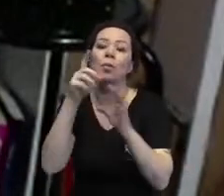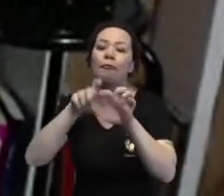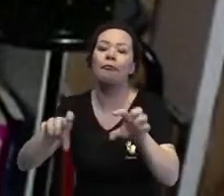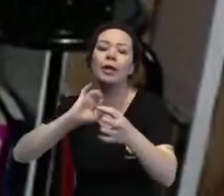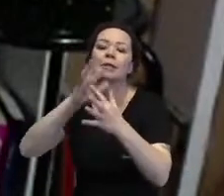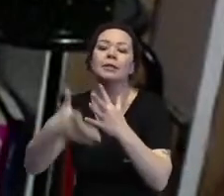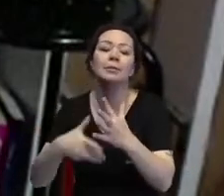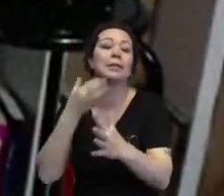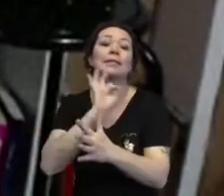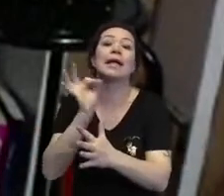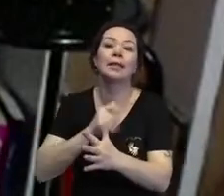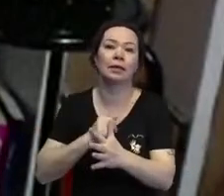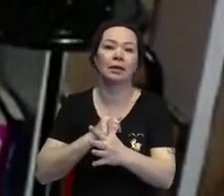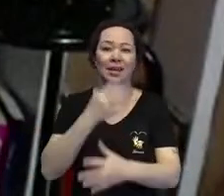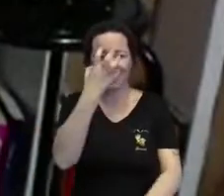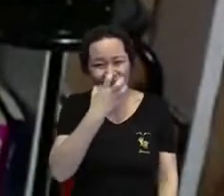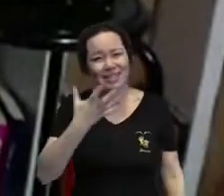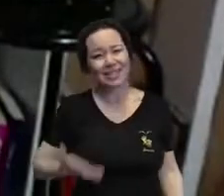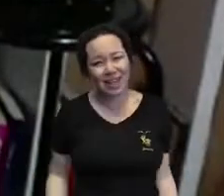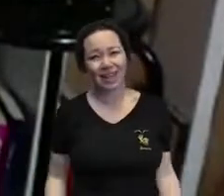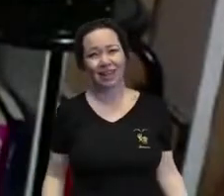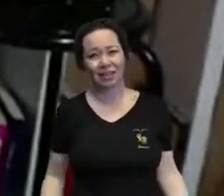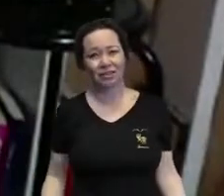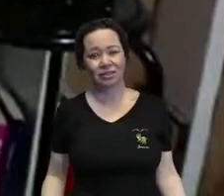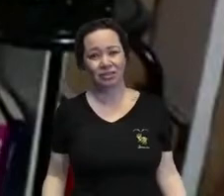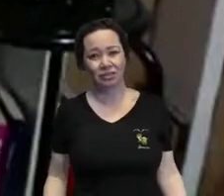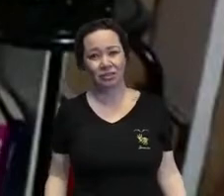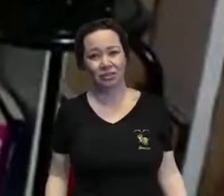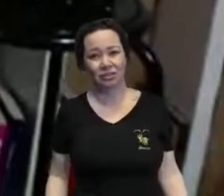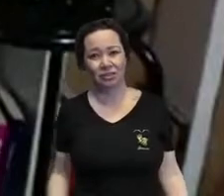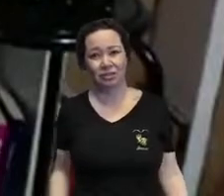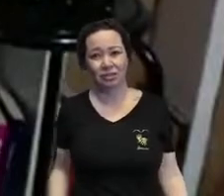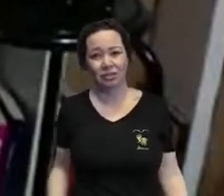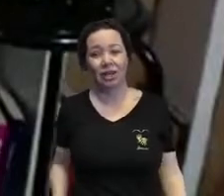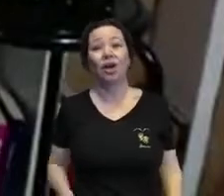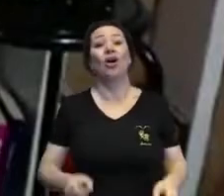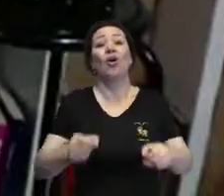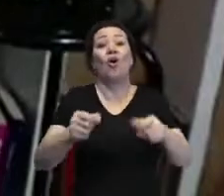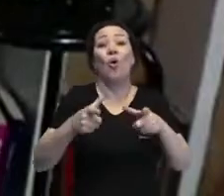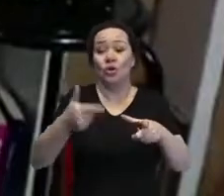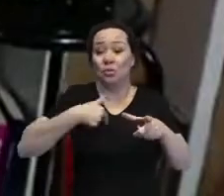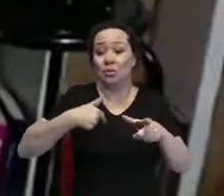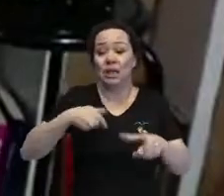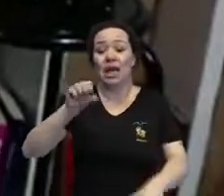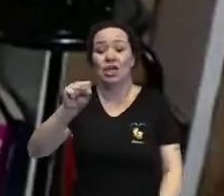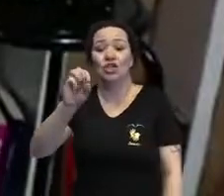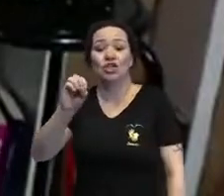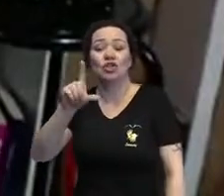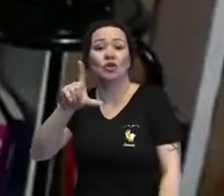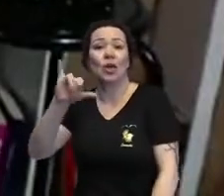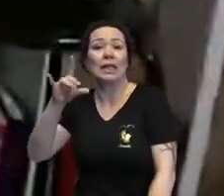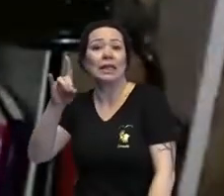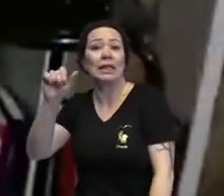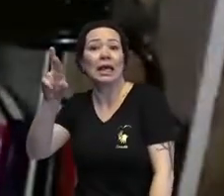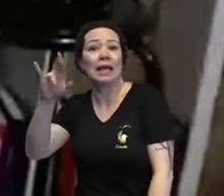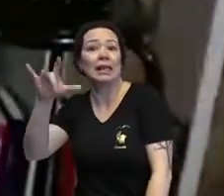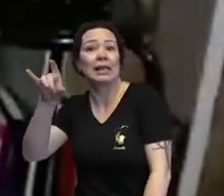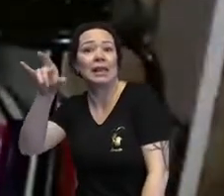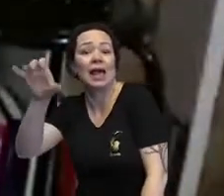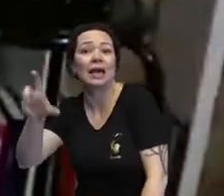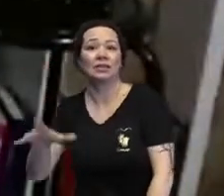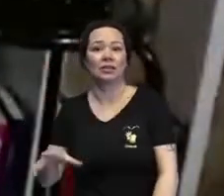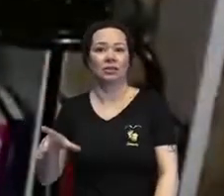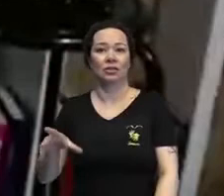É sério isso? Aonde está a minha solidariedade, o meu processo de construção